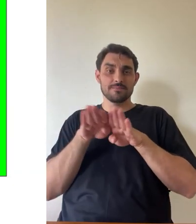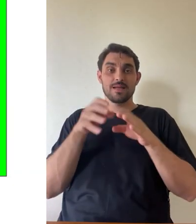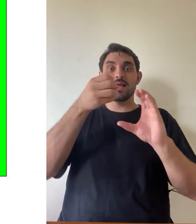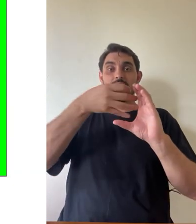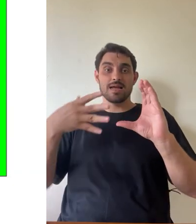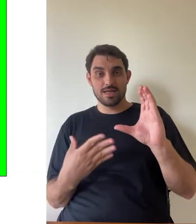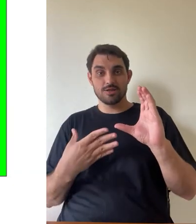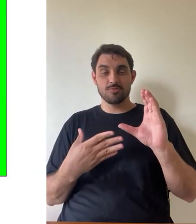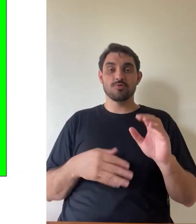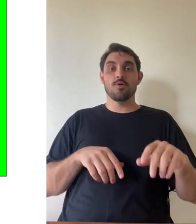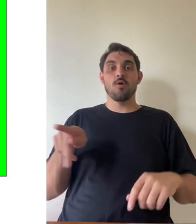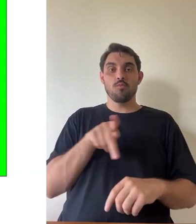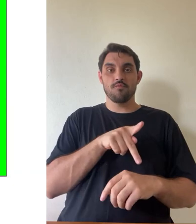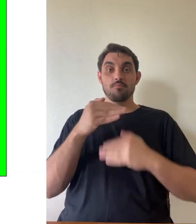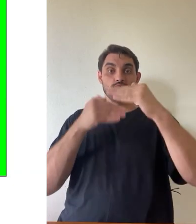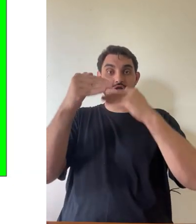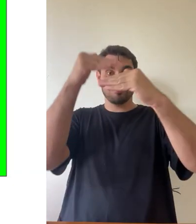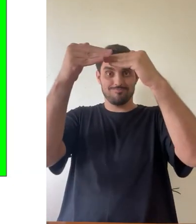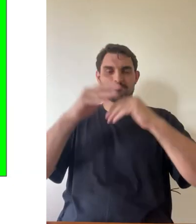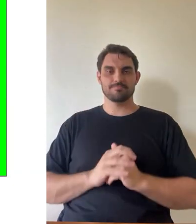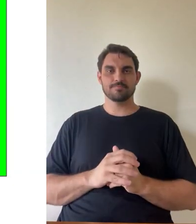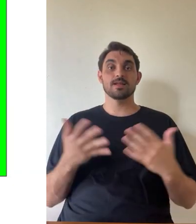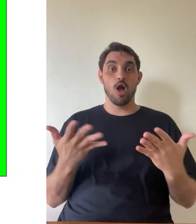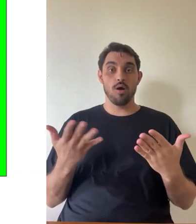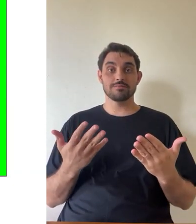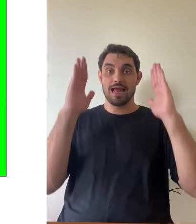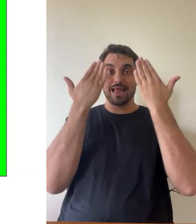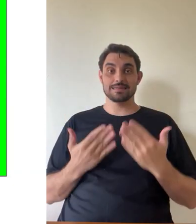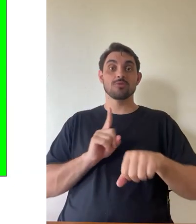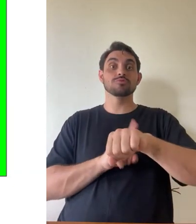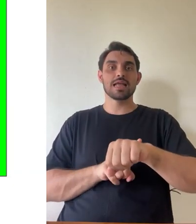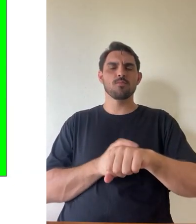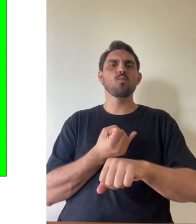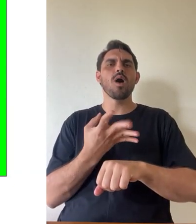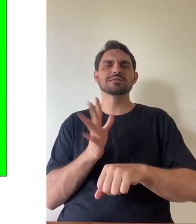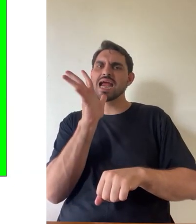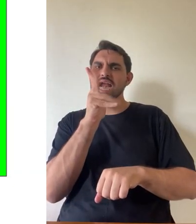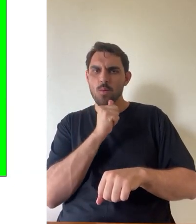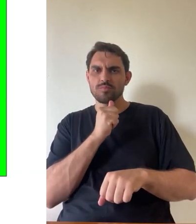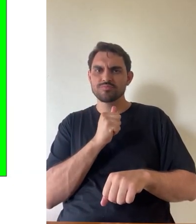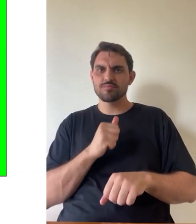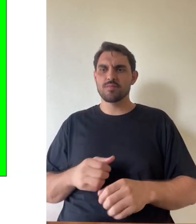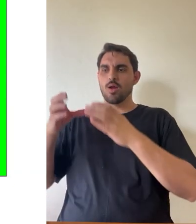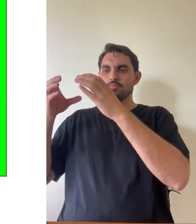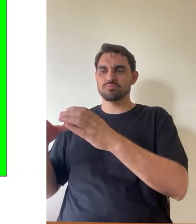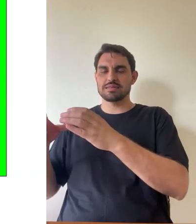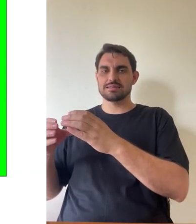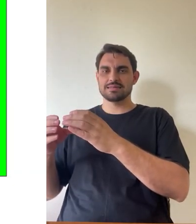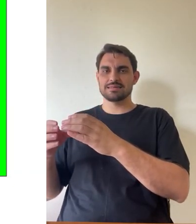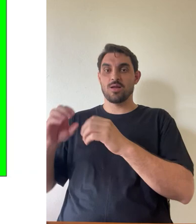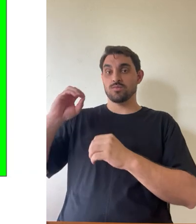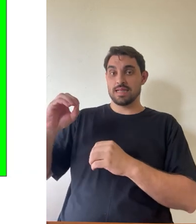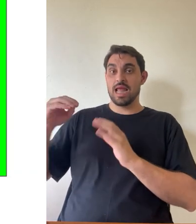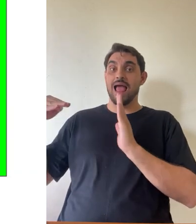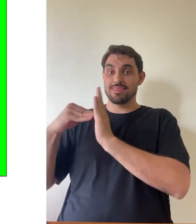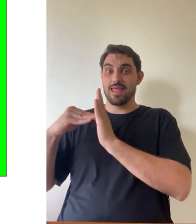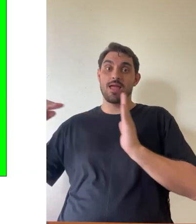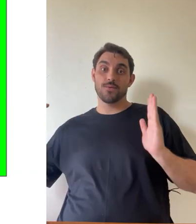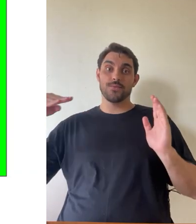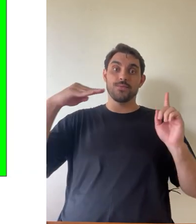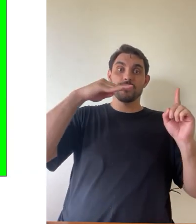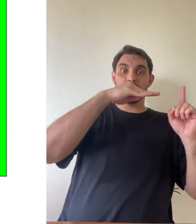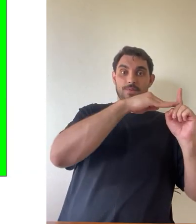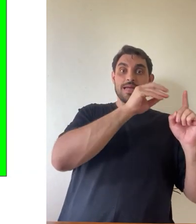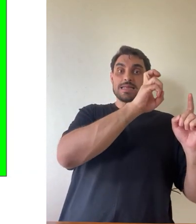progressivo. Vamos analisar aqui o tempo. O tempo que o móvel demorou para sair da posição inicial 0 até a